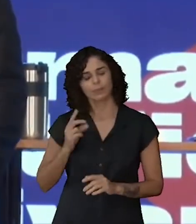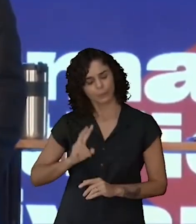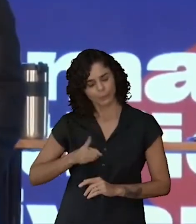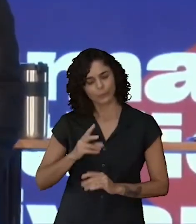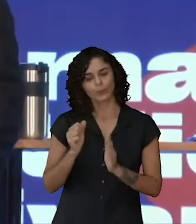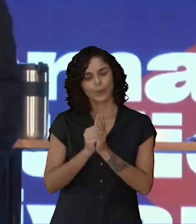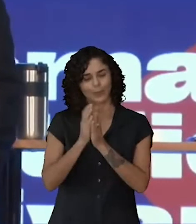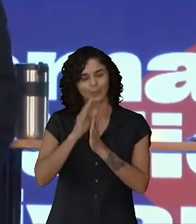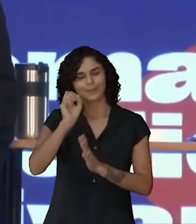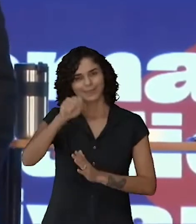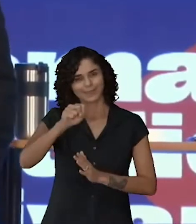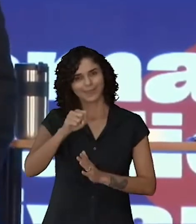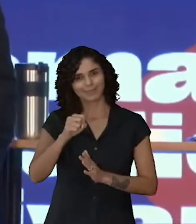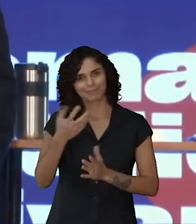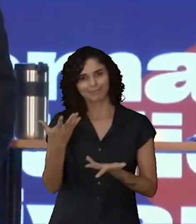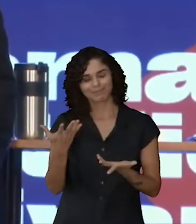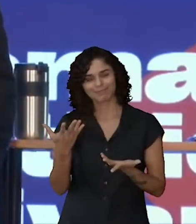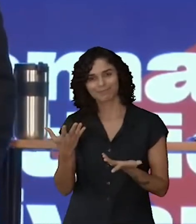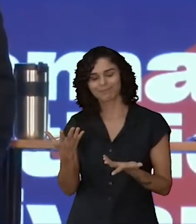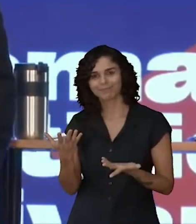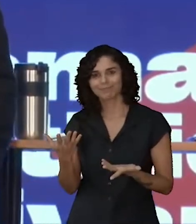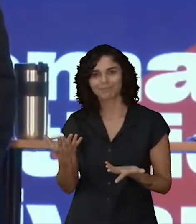para deixar claro.